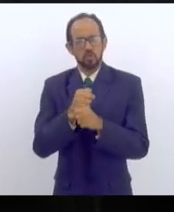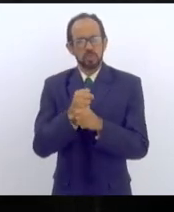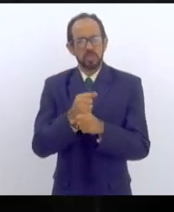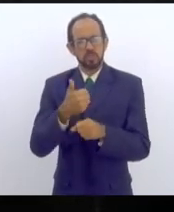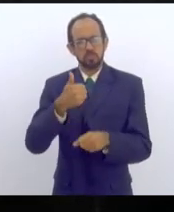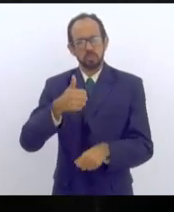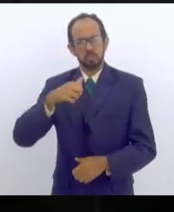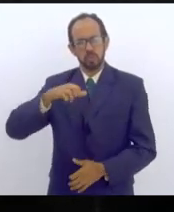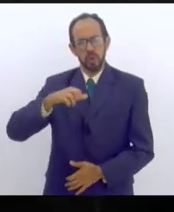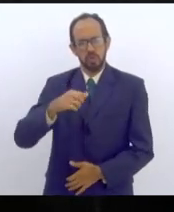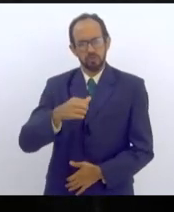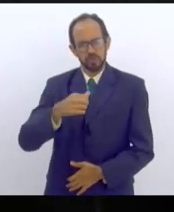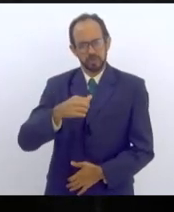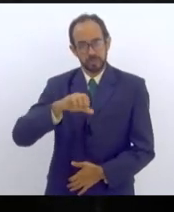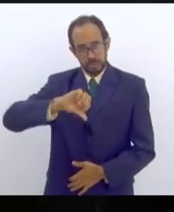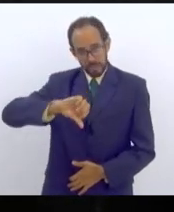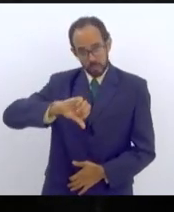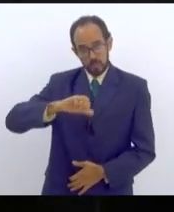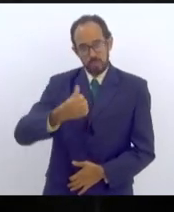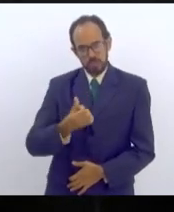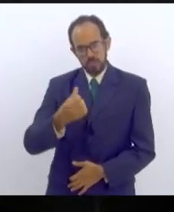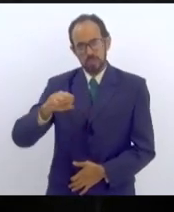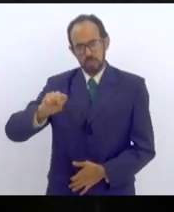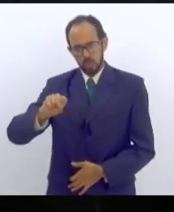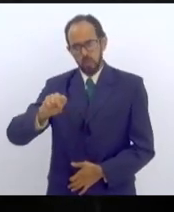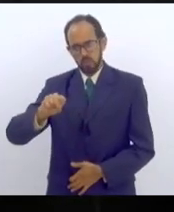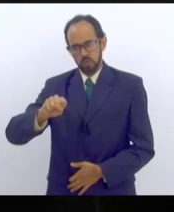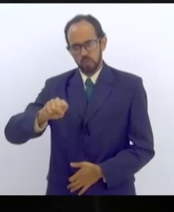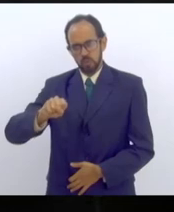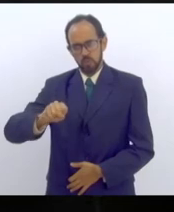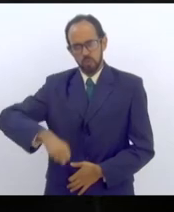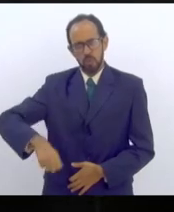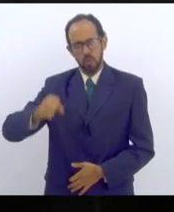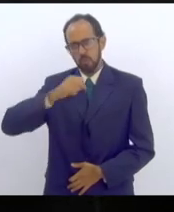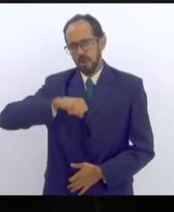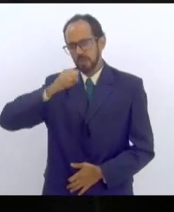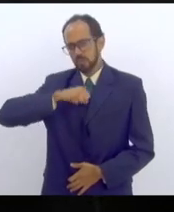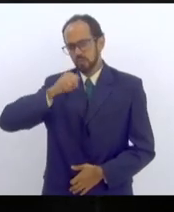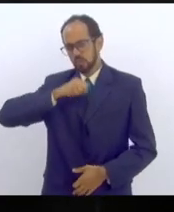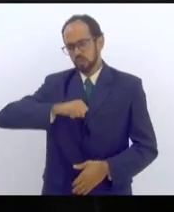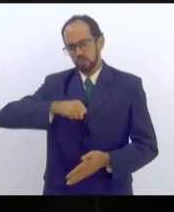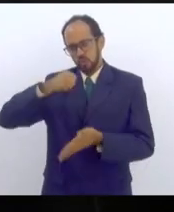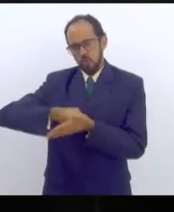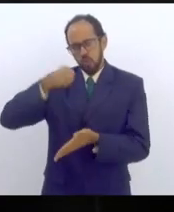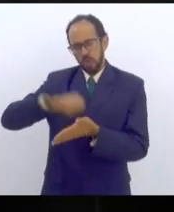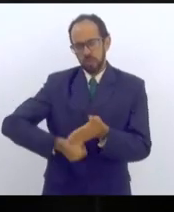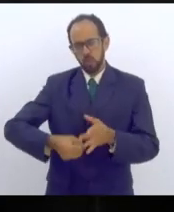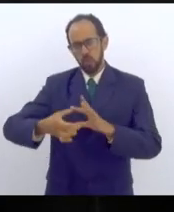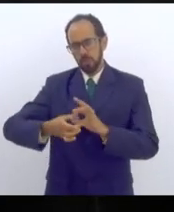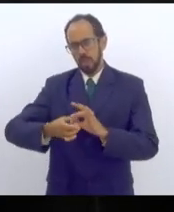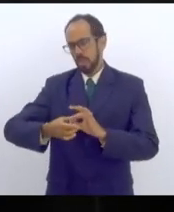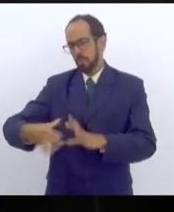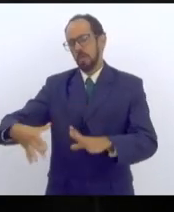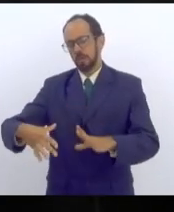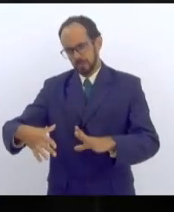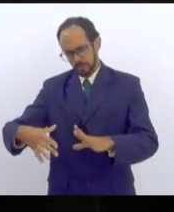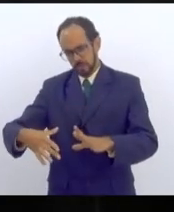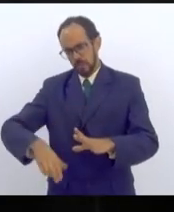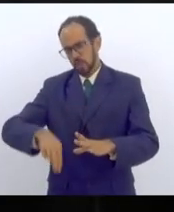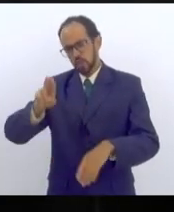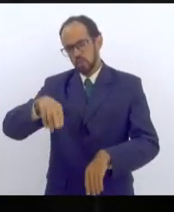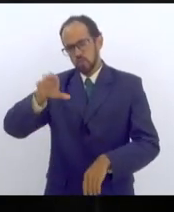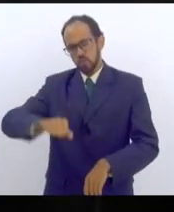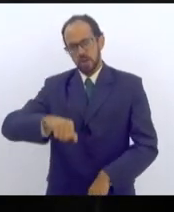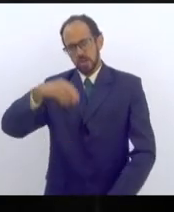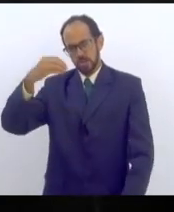68. Como um antigo e ativo combatente pela democracia, jamais